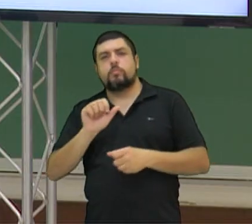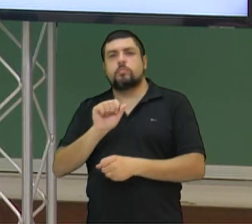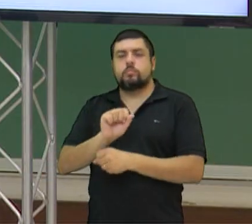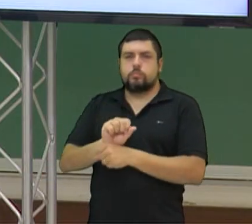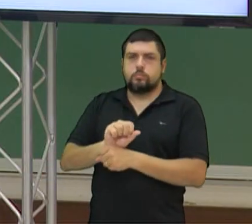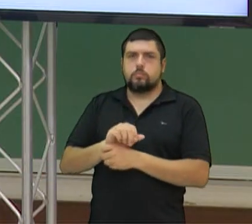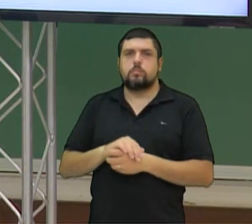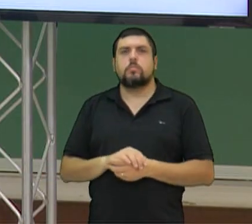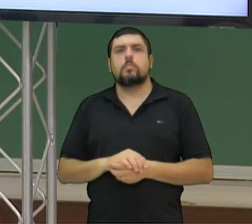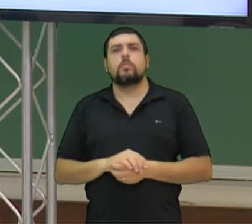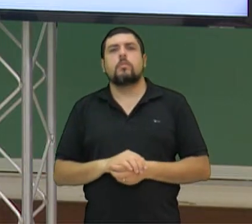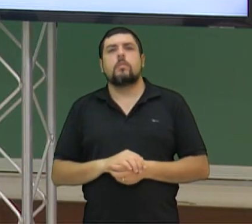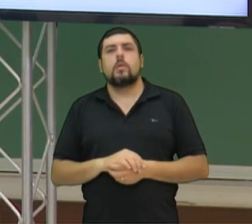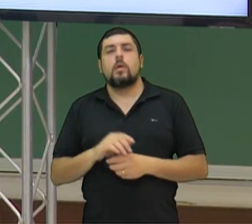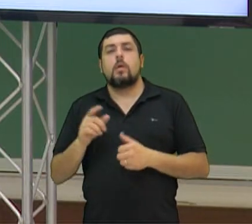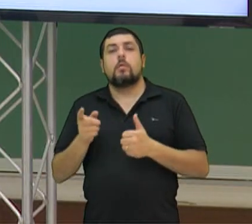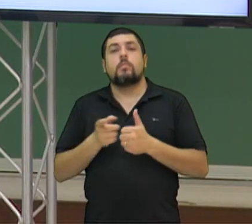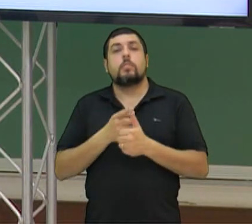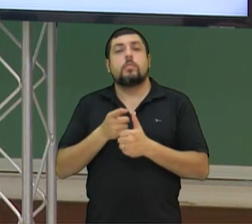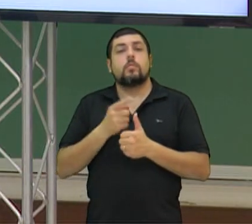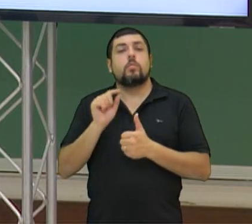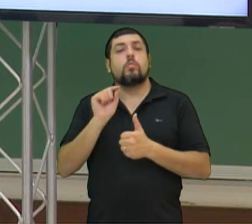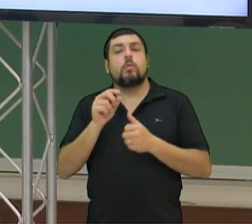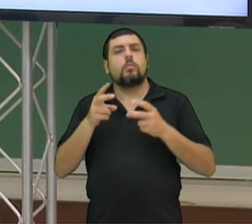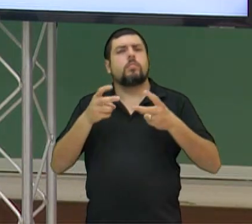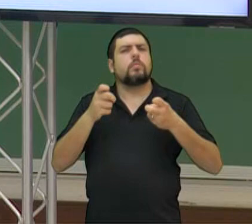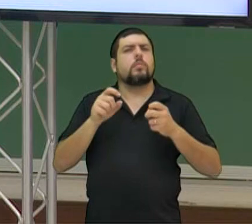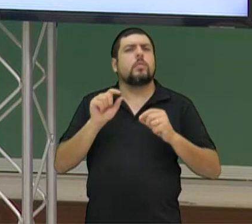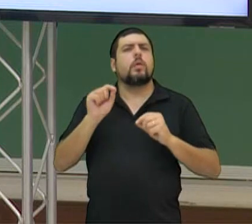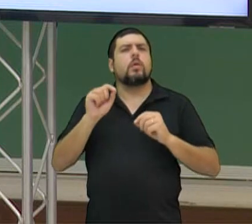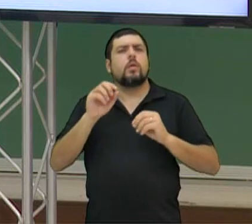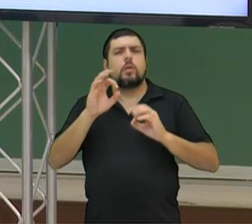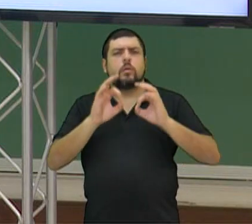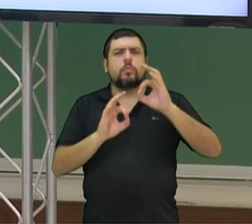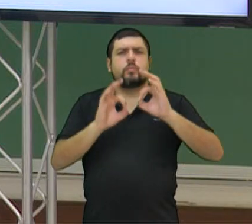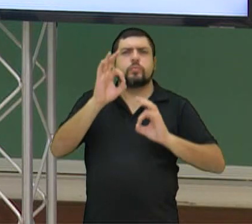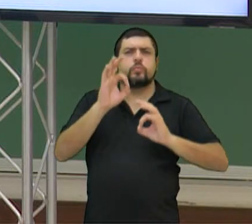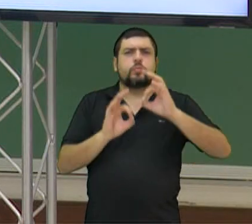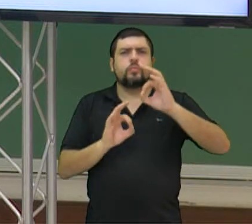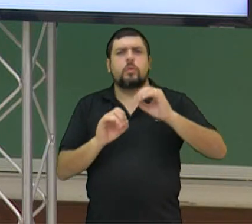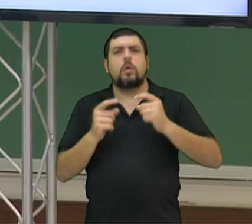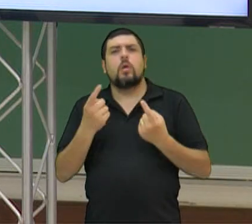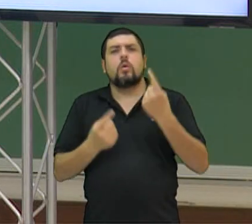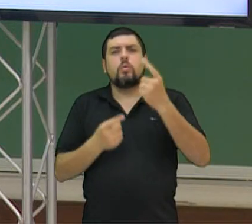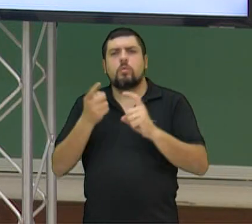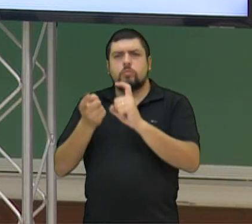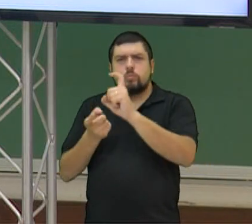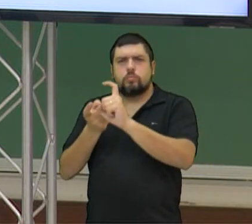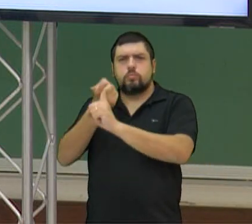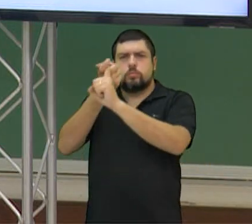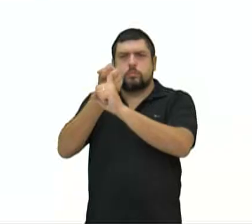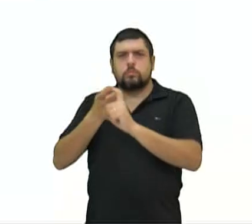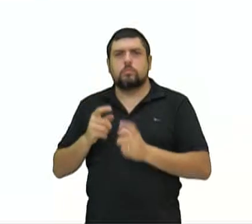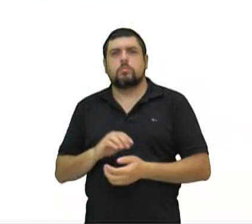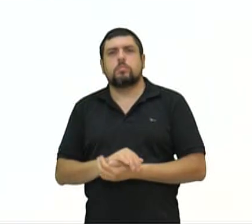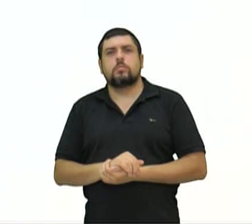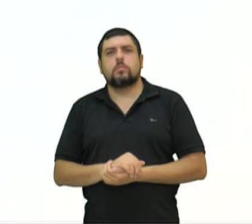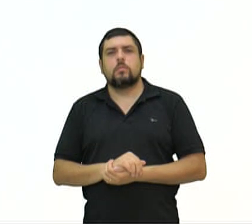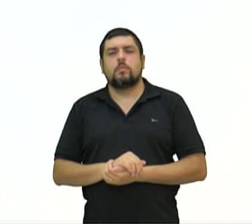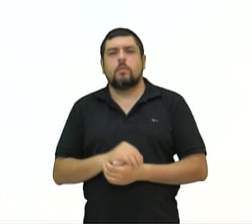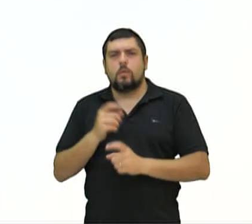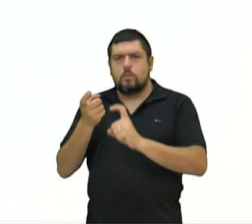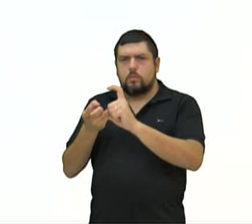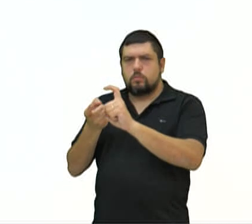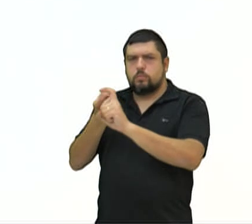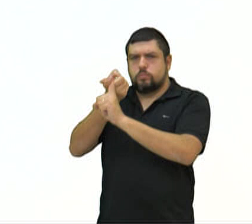gente, identificar quem é móvel e quem é fixo aqui. Ou seja, quem é polia móvel e quem é polia fixa nesse caso. Pessoal, quem é polia móvel?